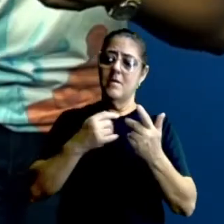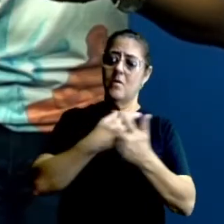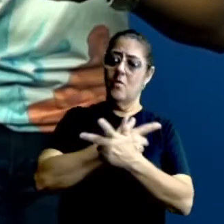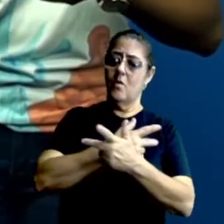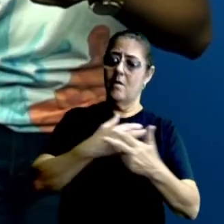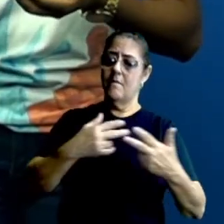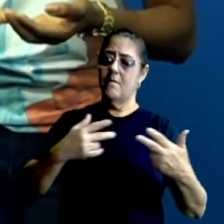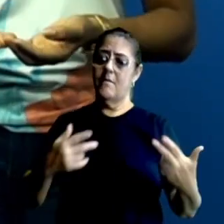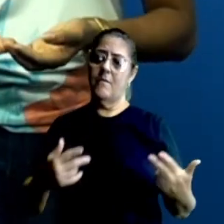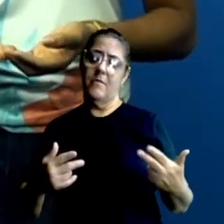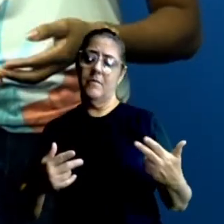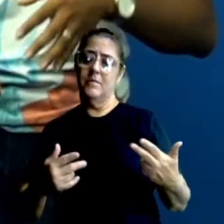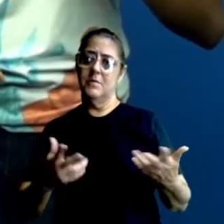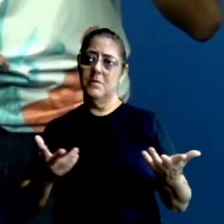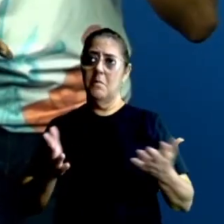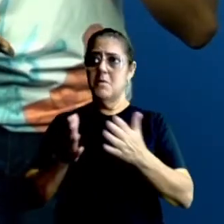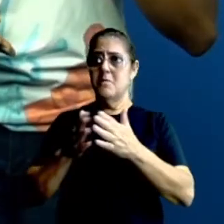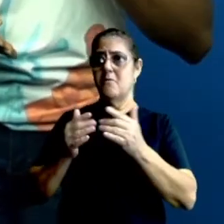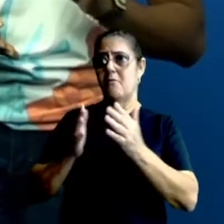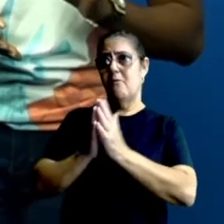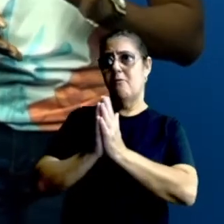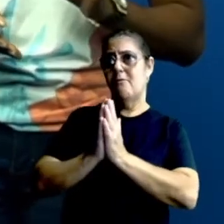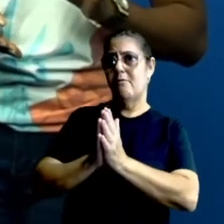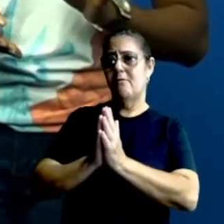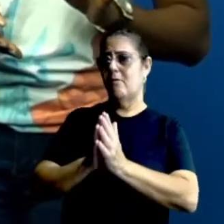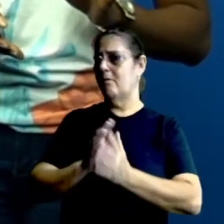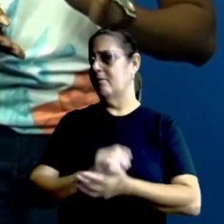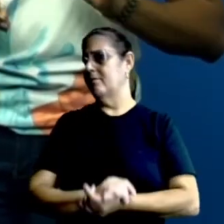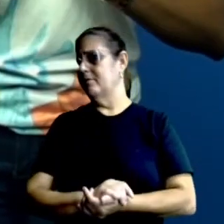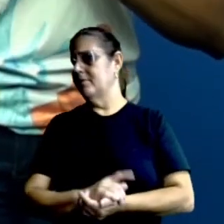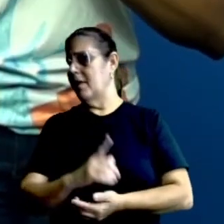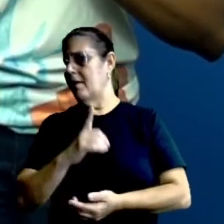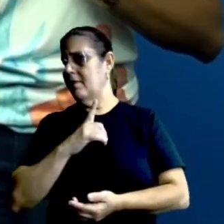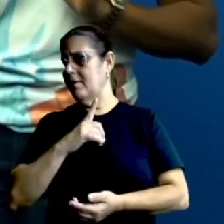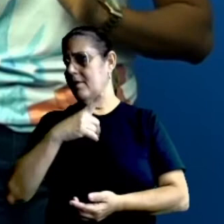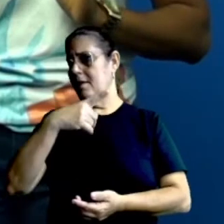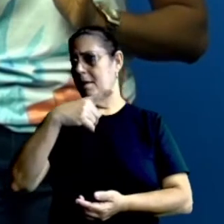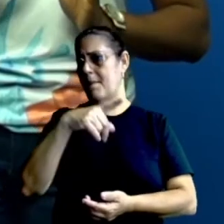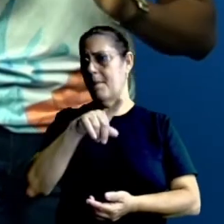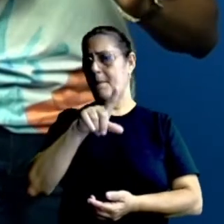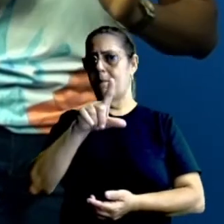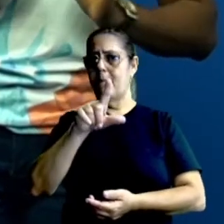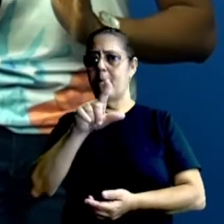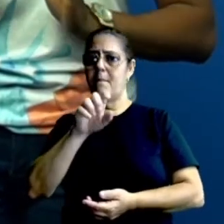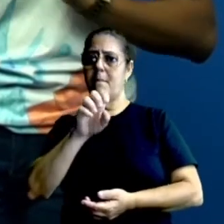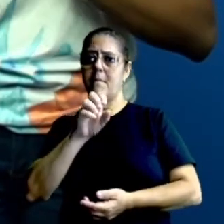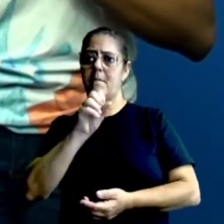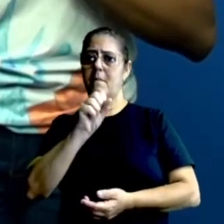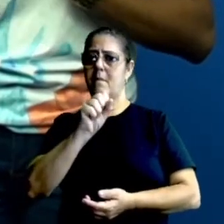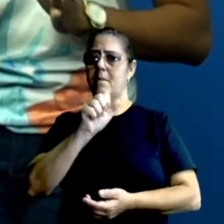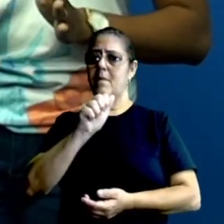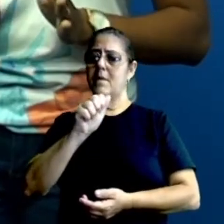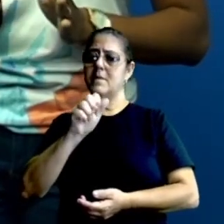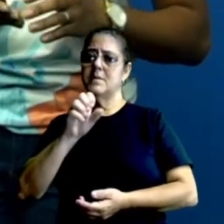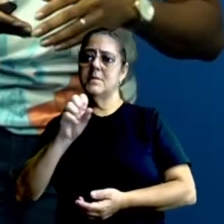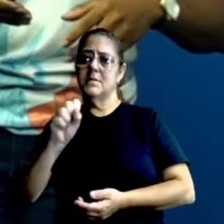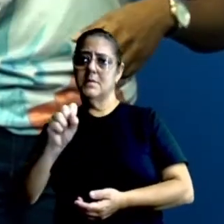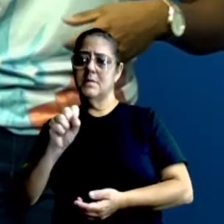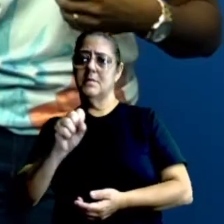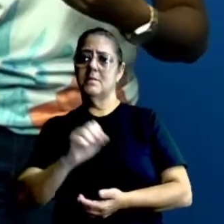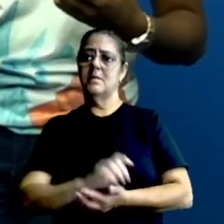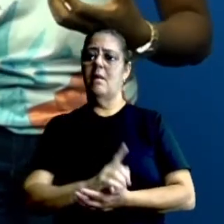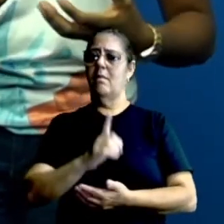para alguém ou alguma permissão alguém eu tô colocando please no final Então é isso gente nunca esquece de colocar esse